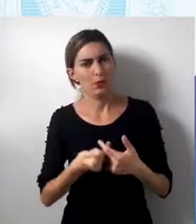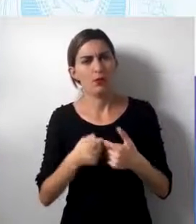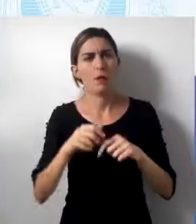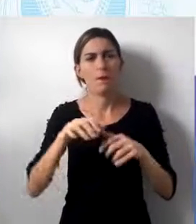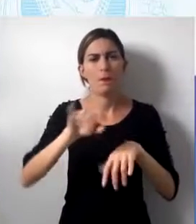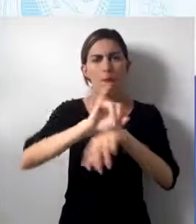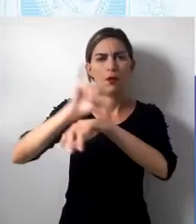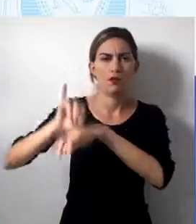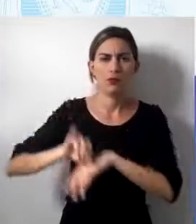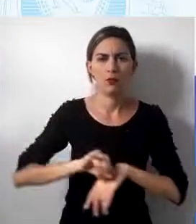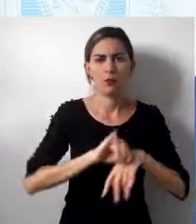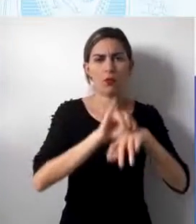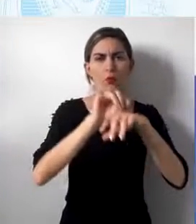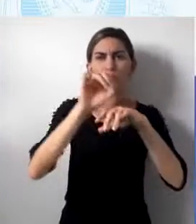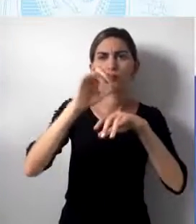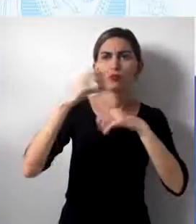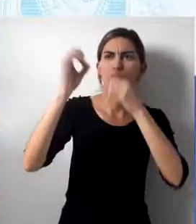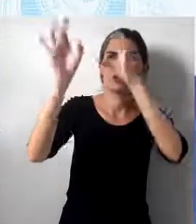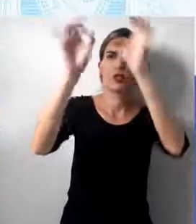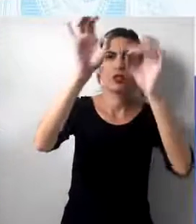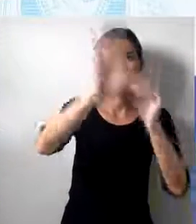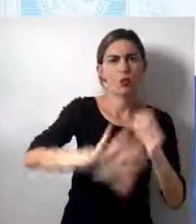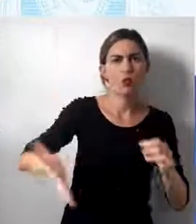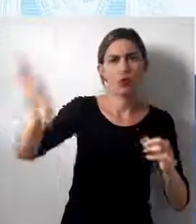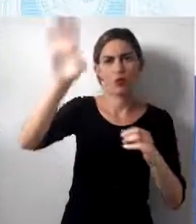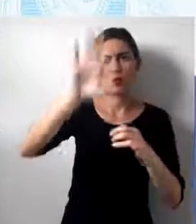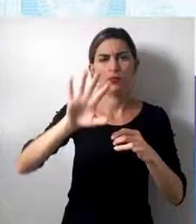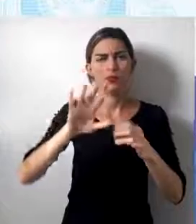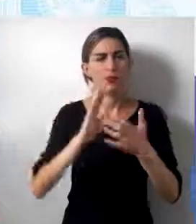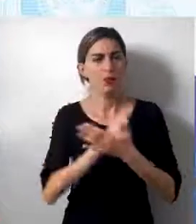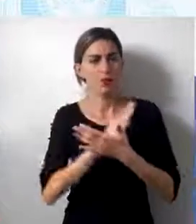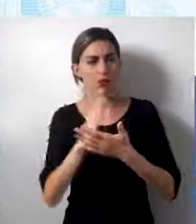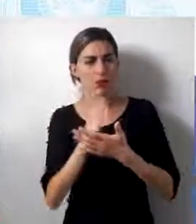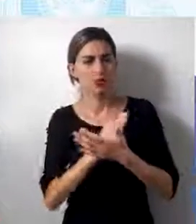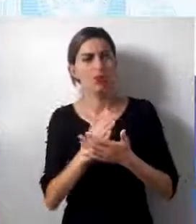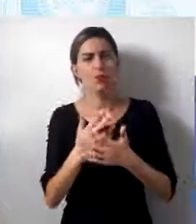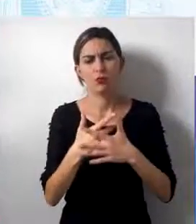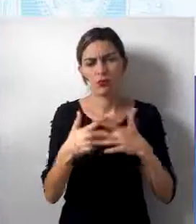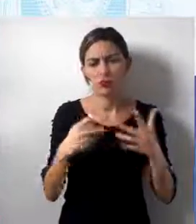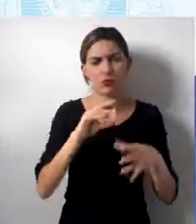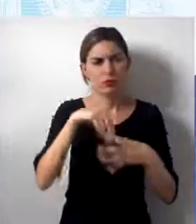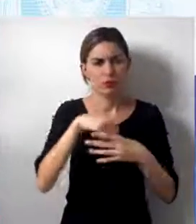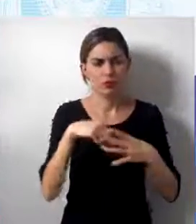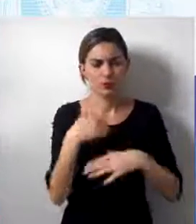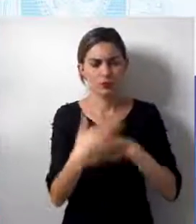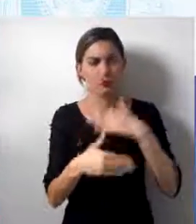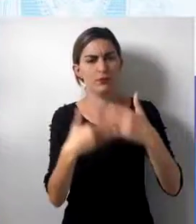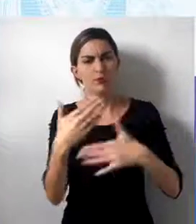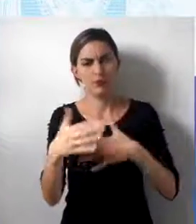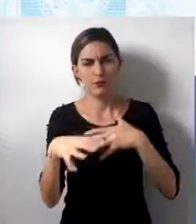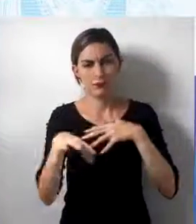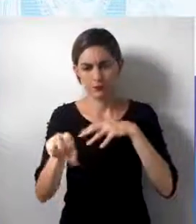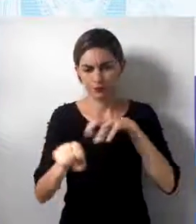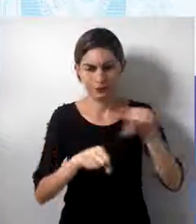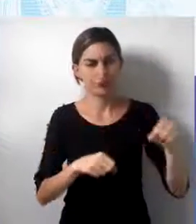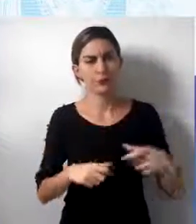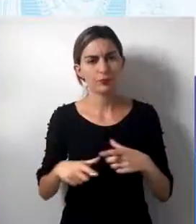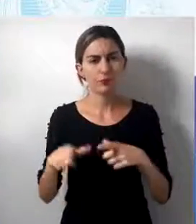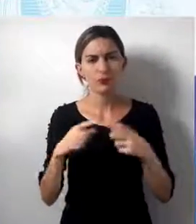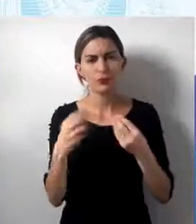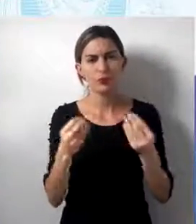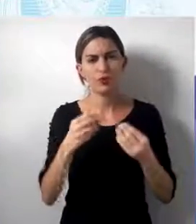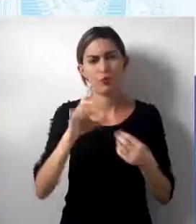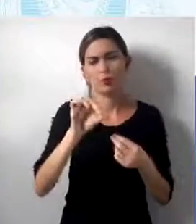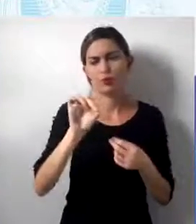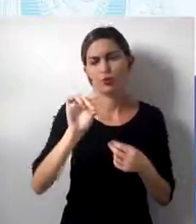para as metrópoles na Europa. Alguns personagens se sobressaíram, né, dentro desse processo de ocupação, né,